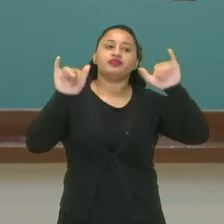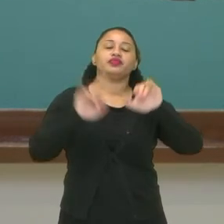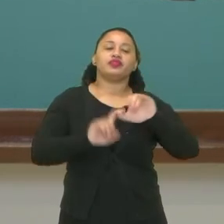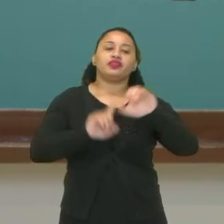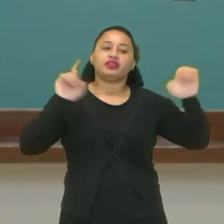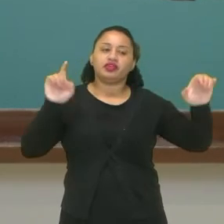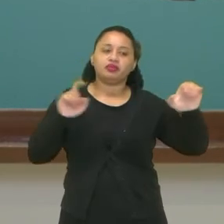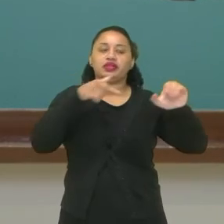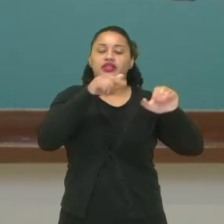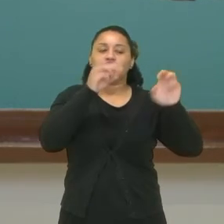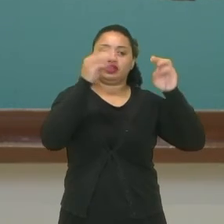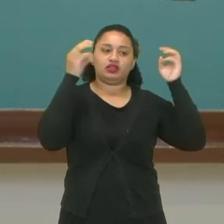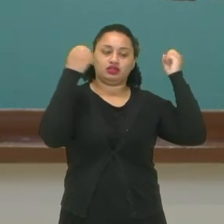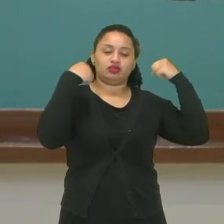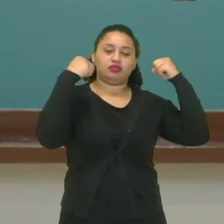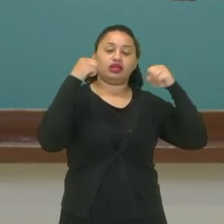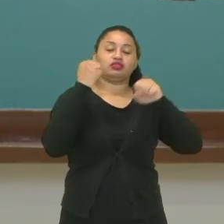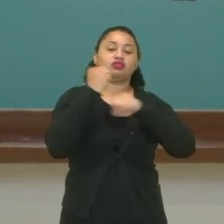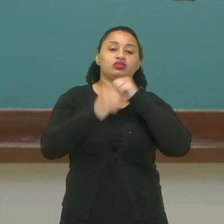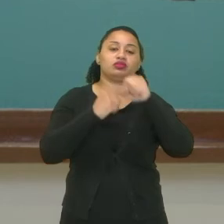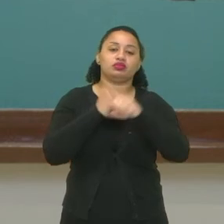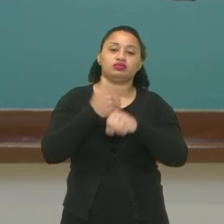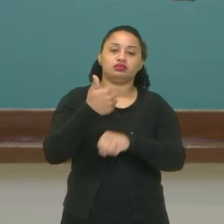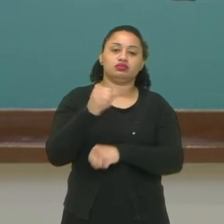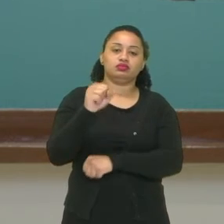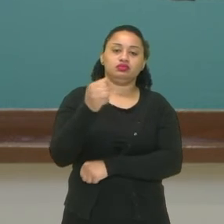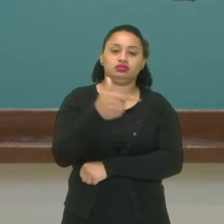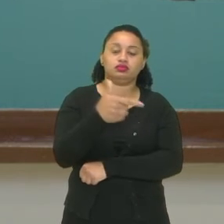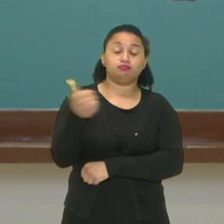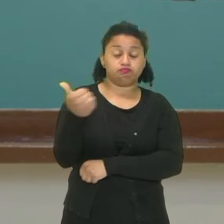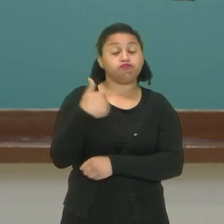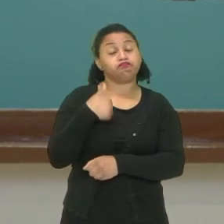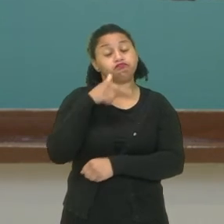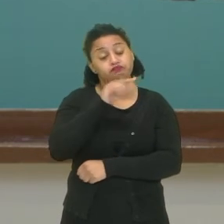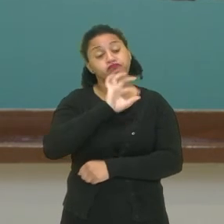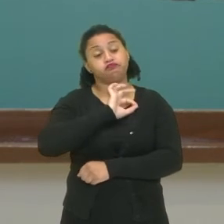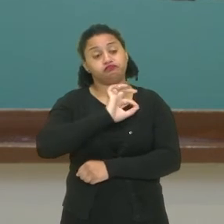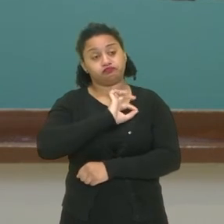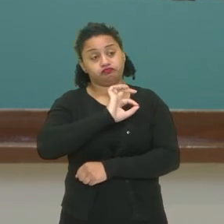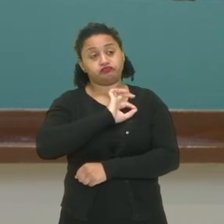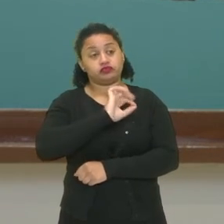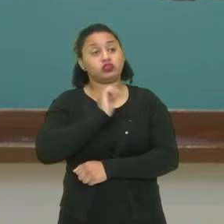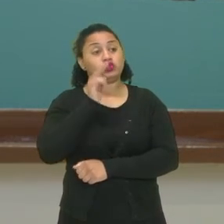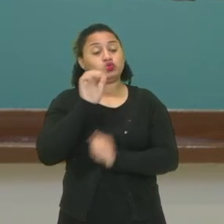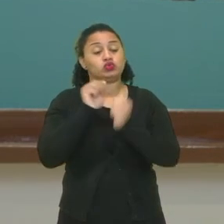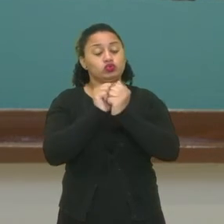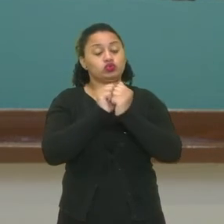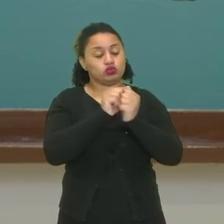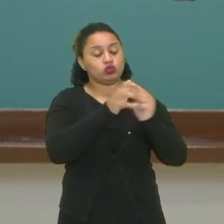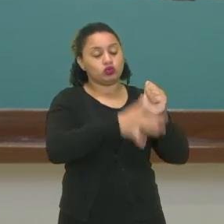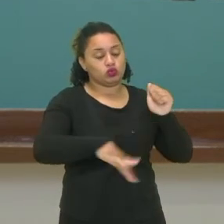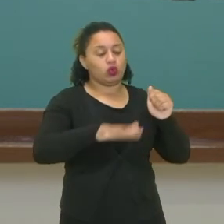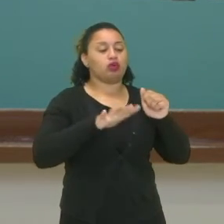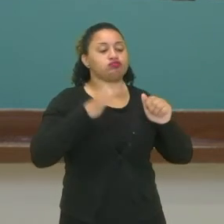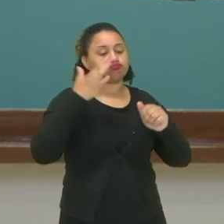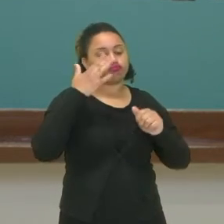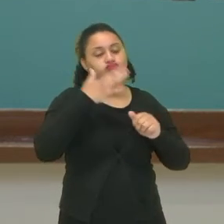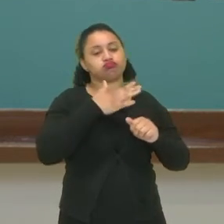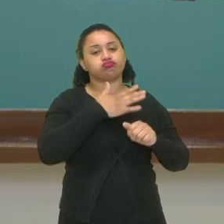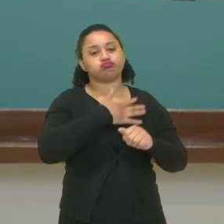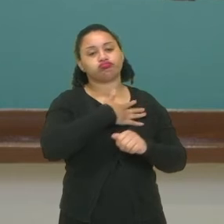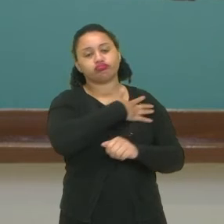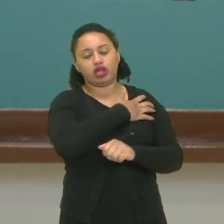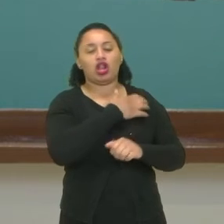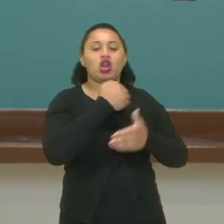México em 1821. Em um primeiro momento, o general esteve ao lado das tropas, né, lutando